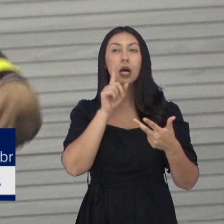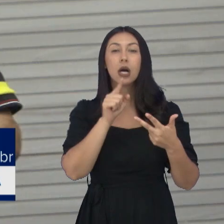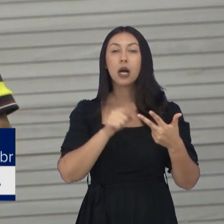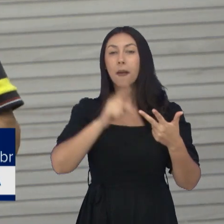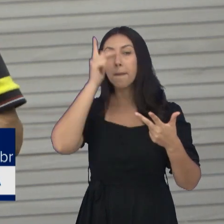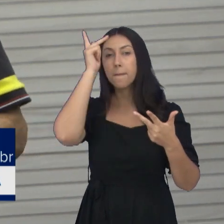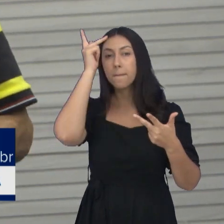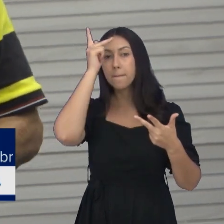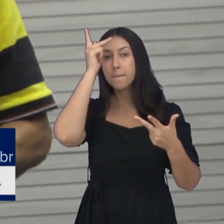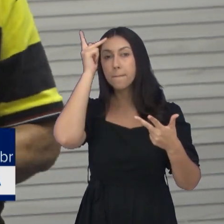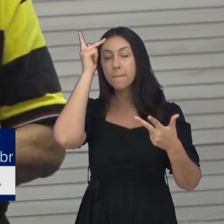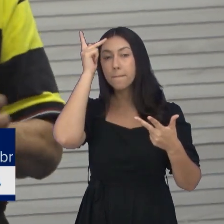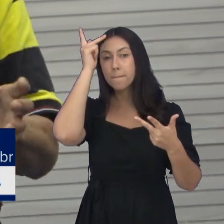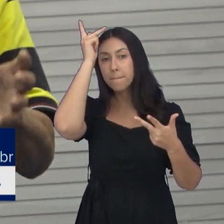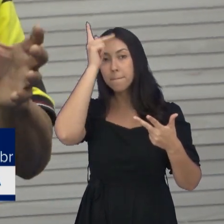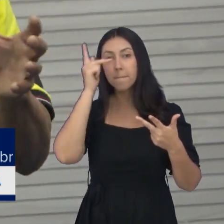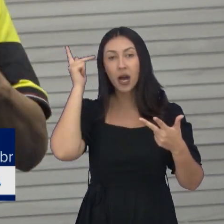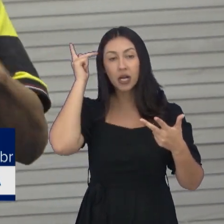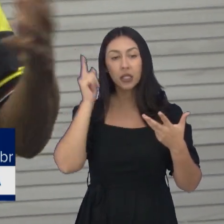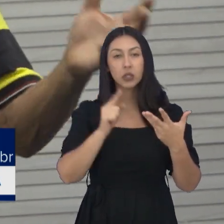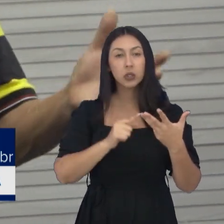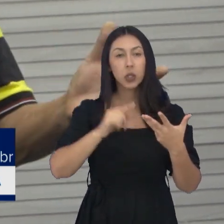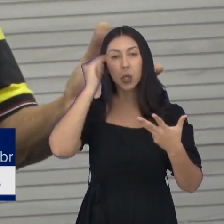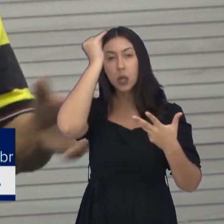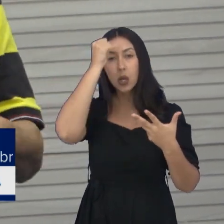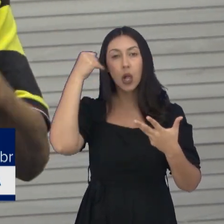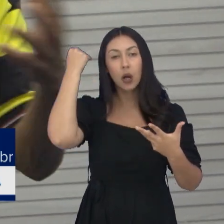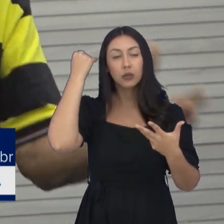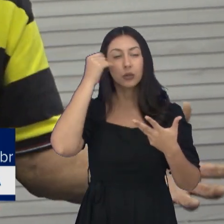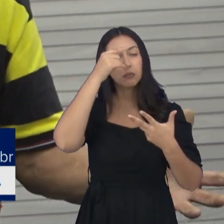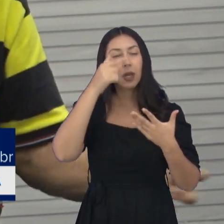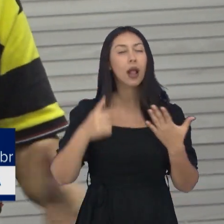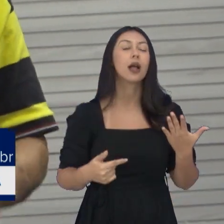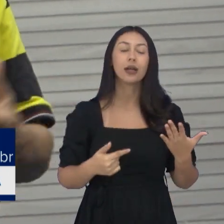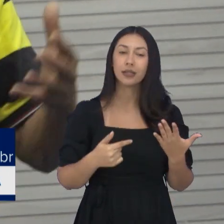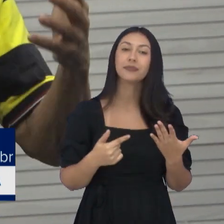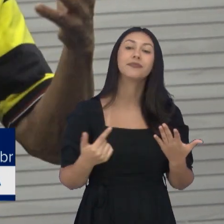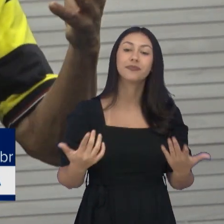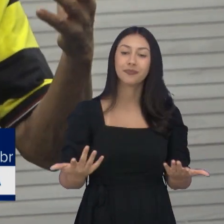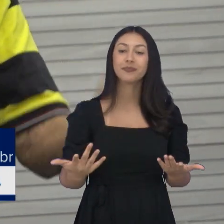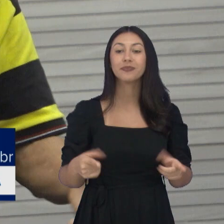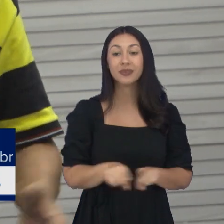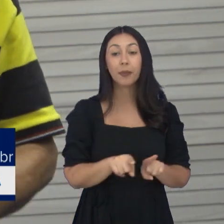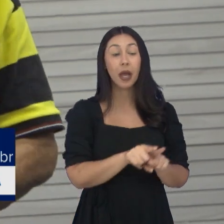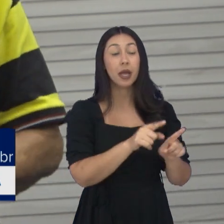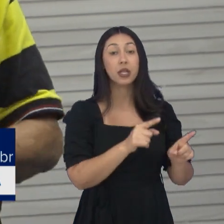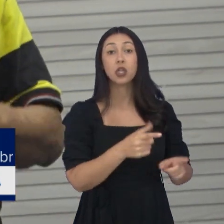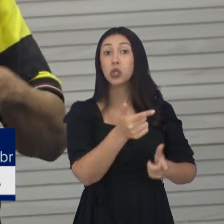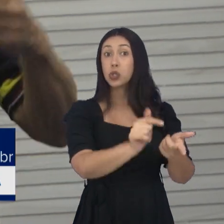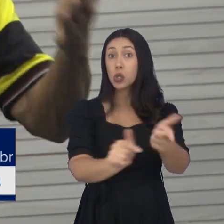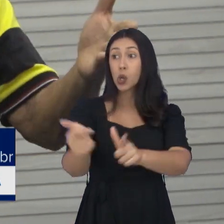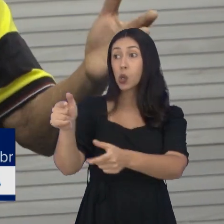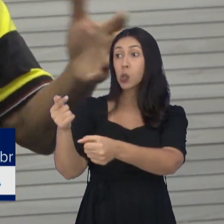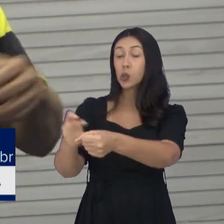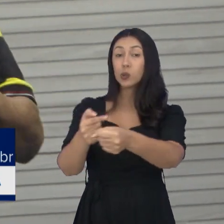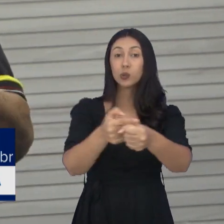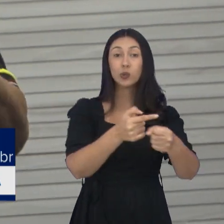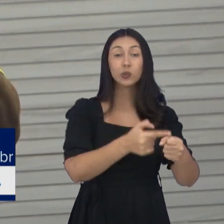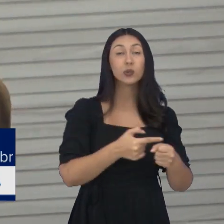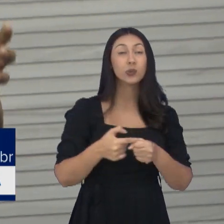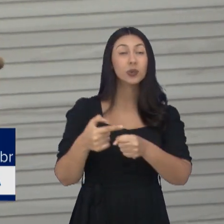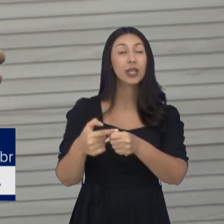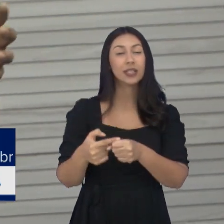Zé Cláudio, enfim, muitas lideranças, prefeitos de outras cidades, vereadores,